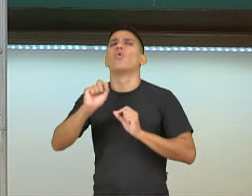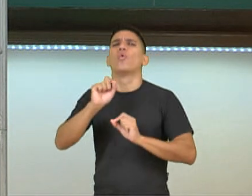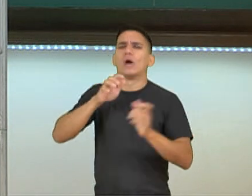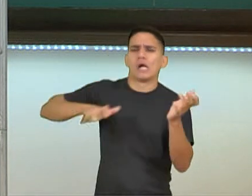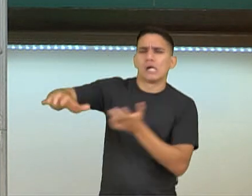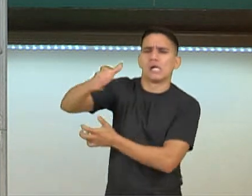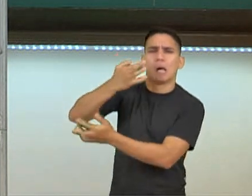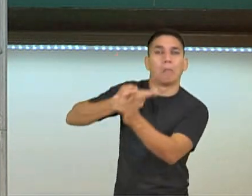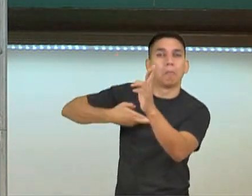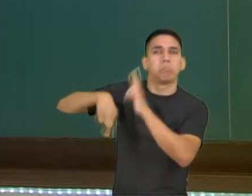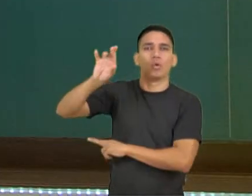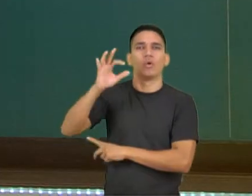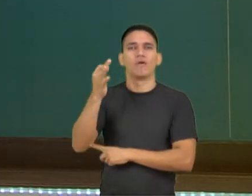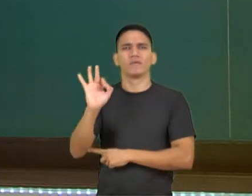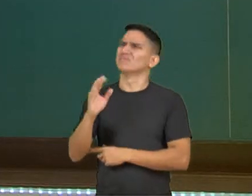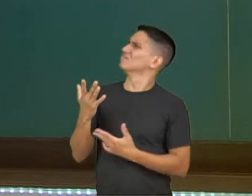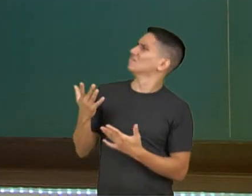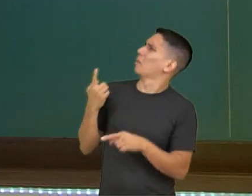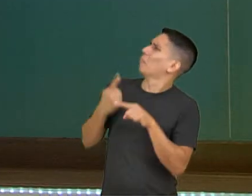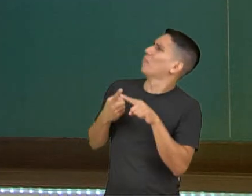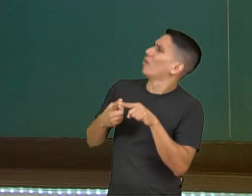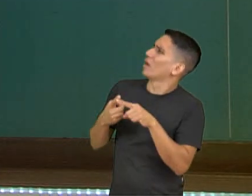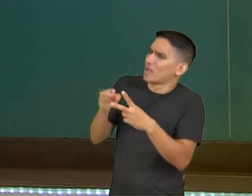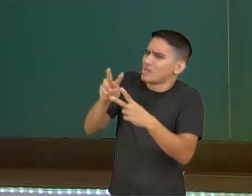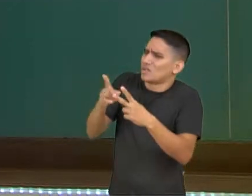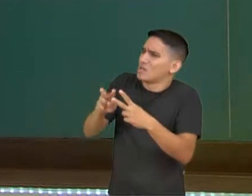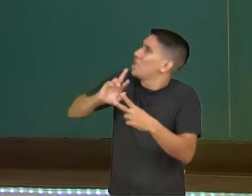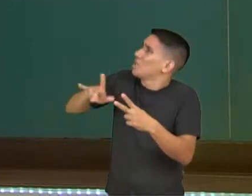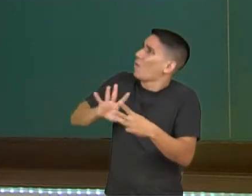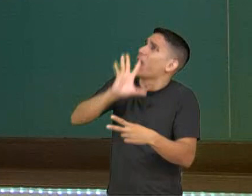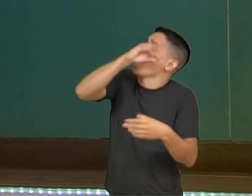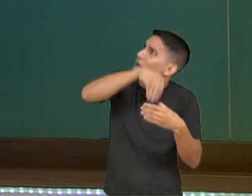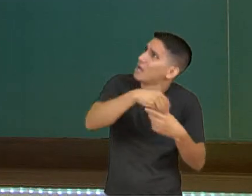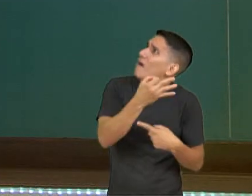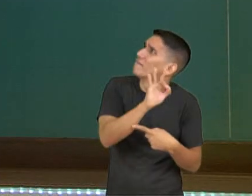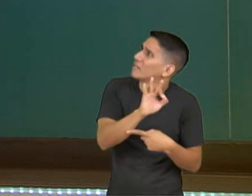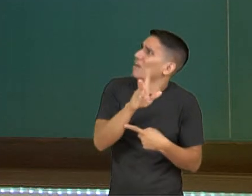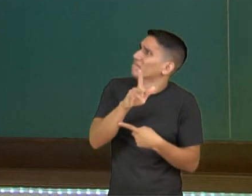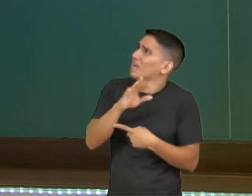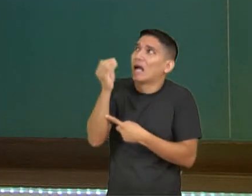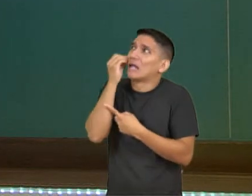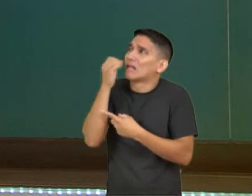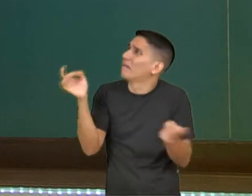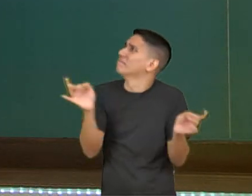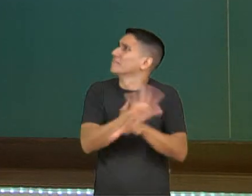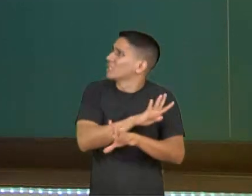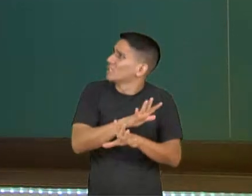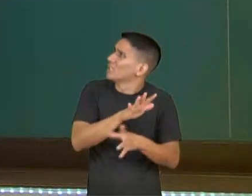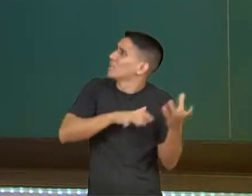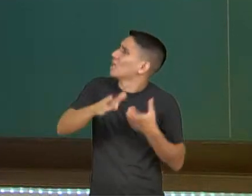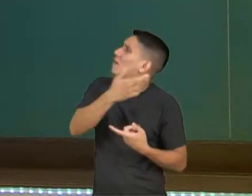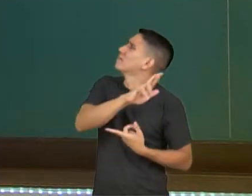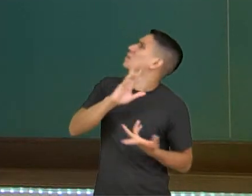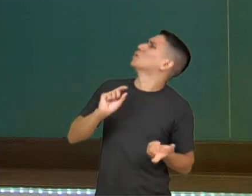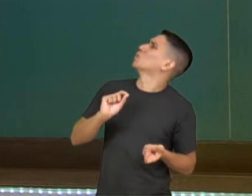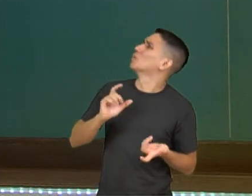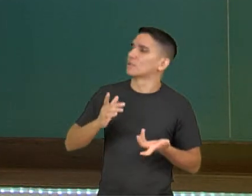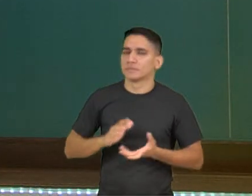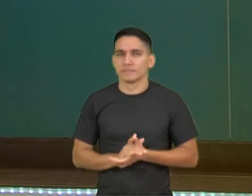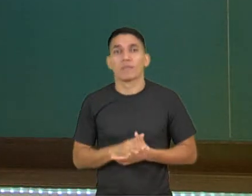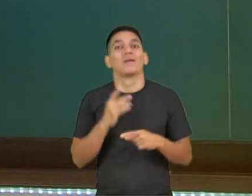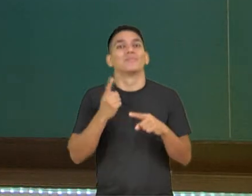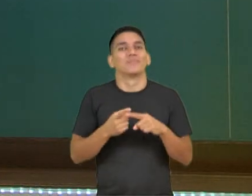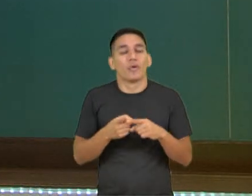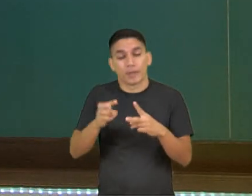por que duas nações que não estão dentro da França vão planejar por fim a Revolução Francesa? Porque